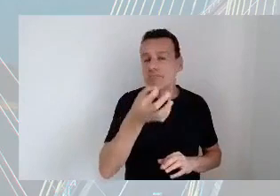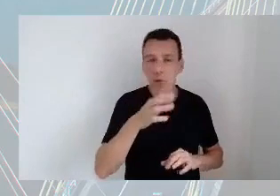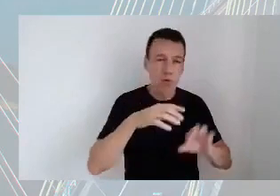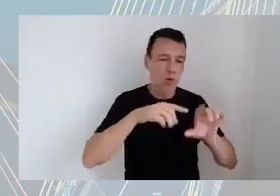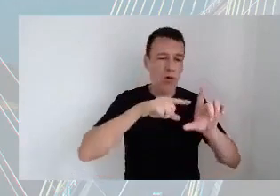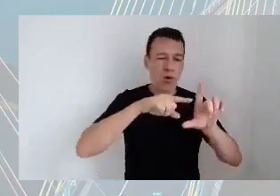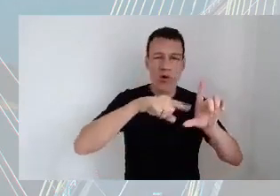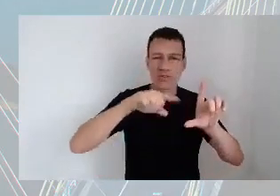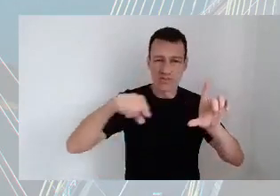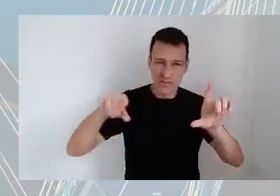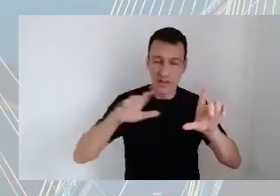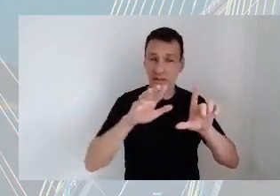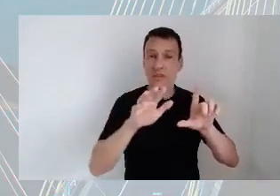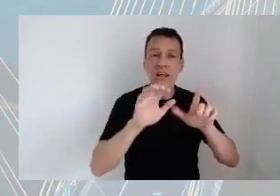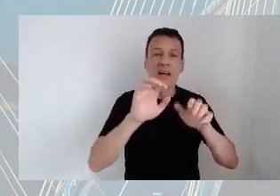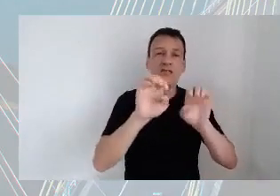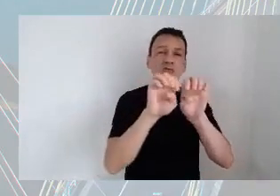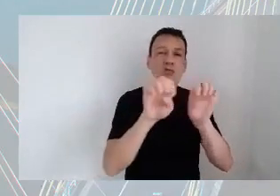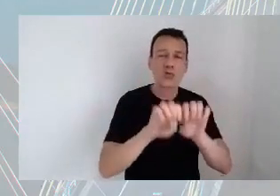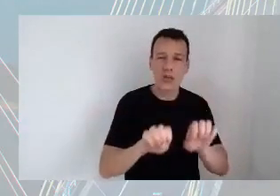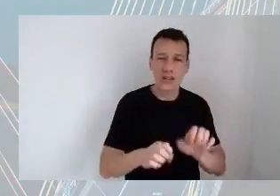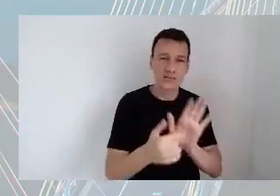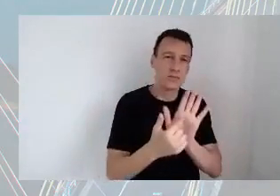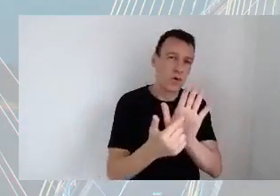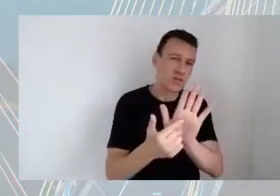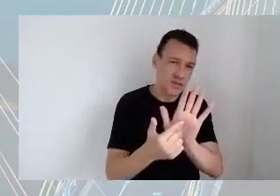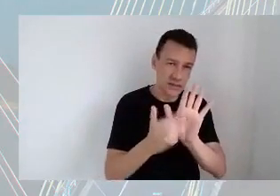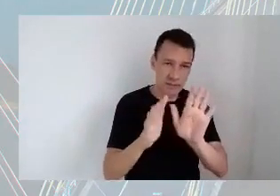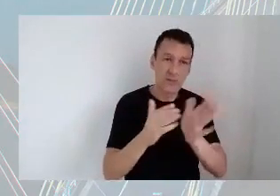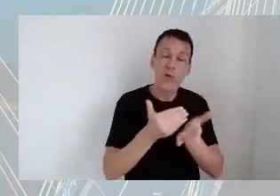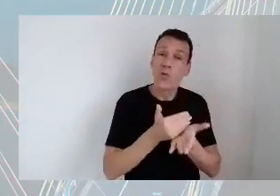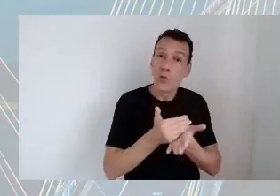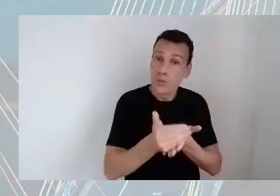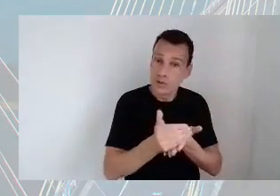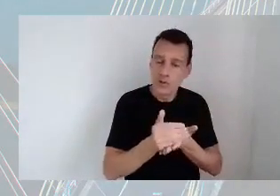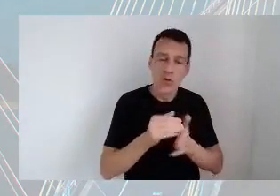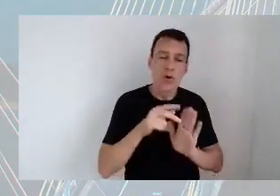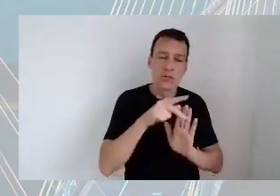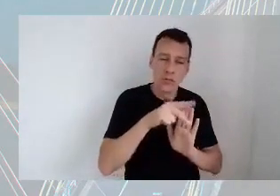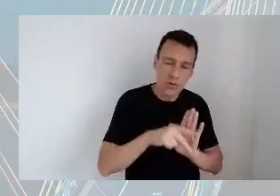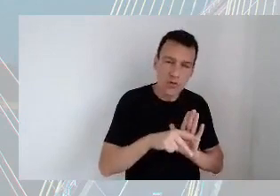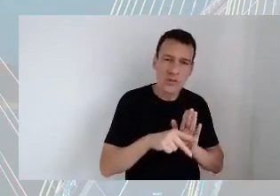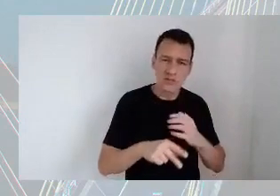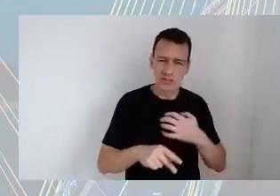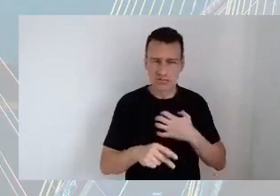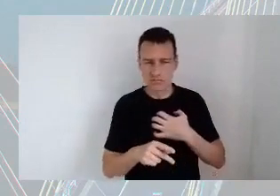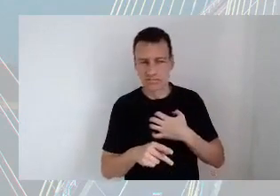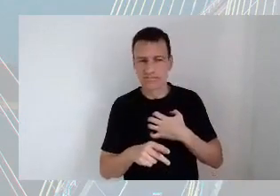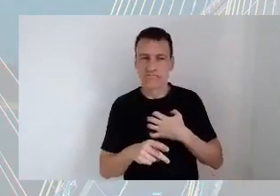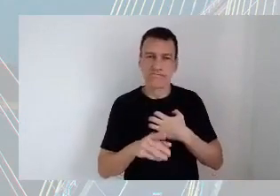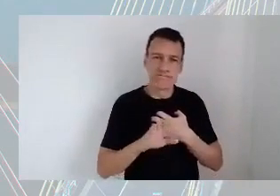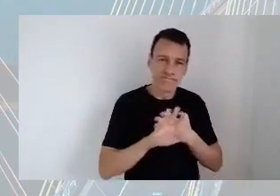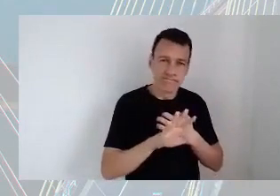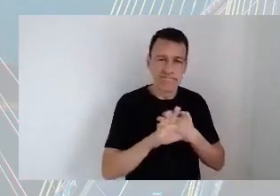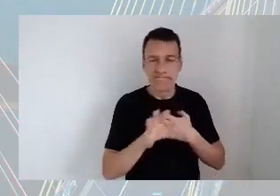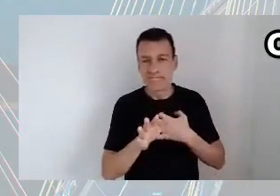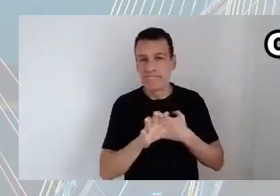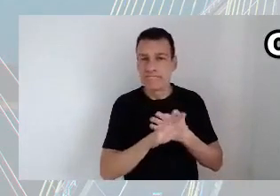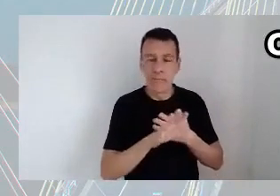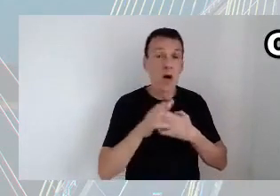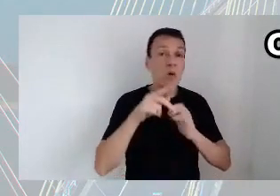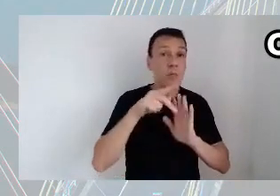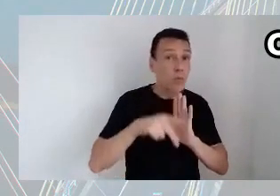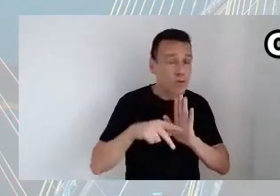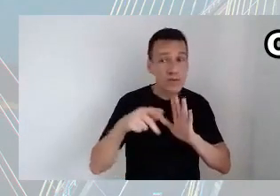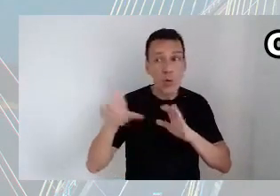e a gente começou a fazer projetos. No início, a gente foi sentindo ali essa maturidade dos dados. À medida que a gente foi fazendo outros projetos com outras áreas, ou até